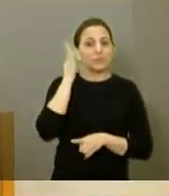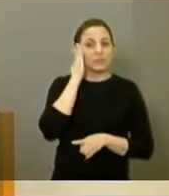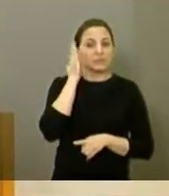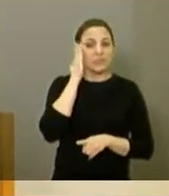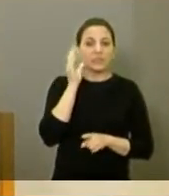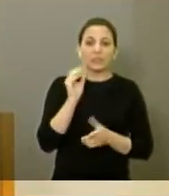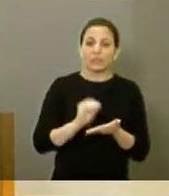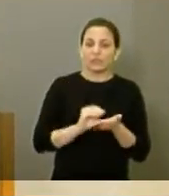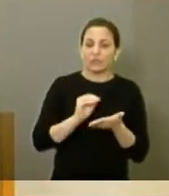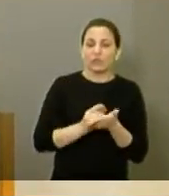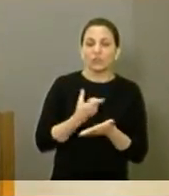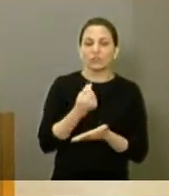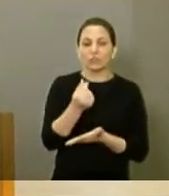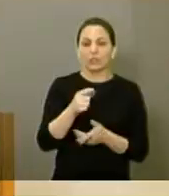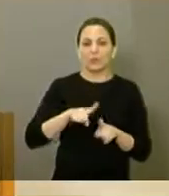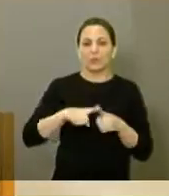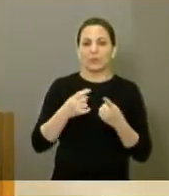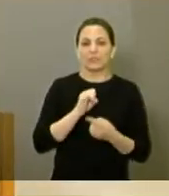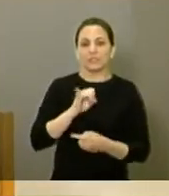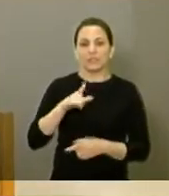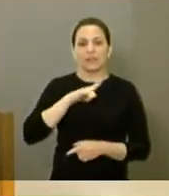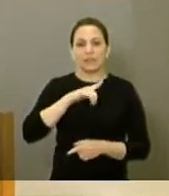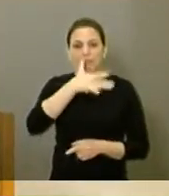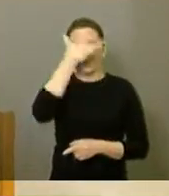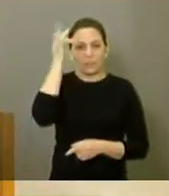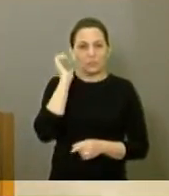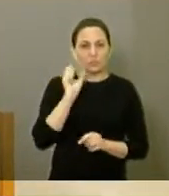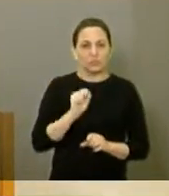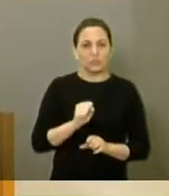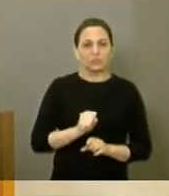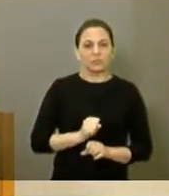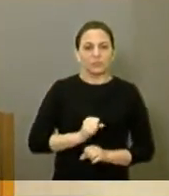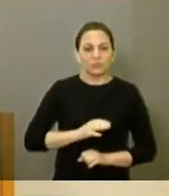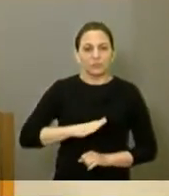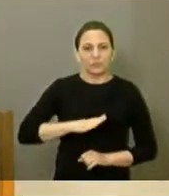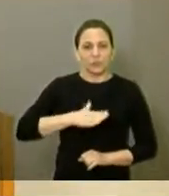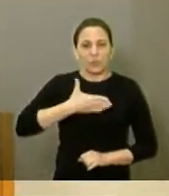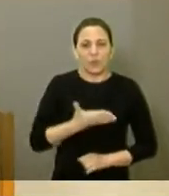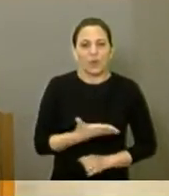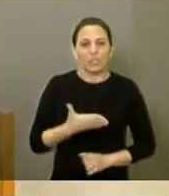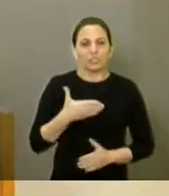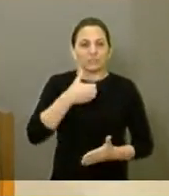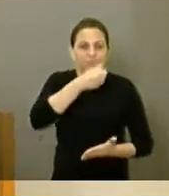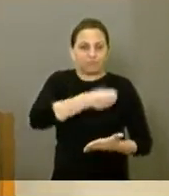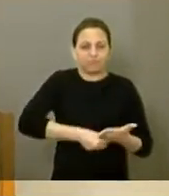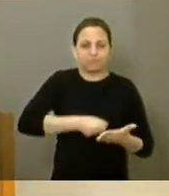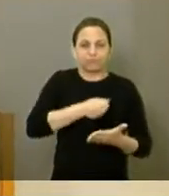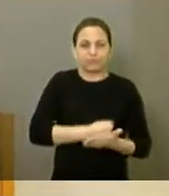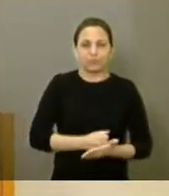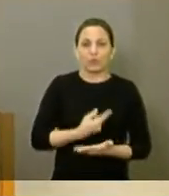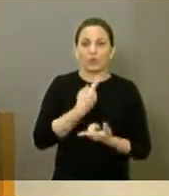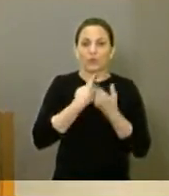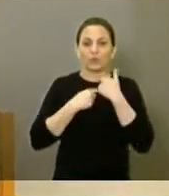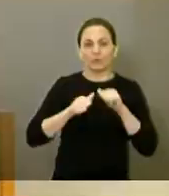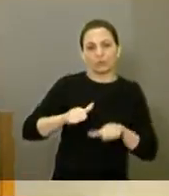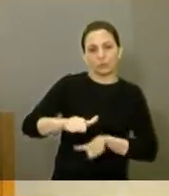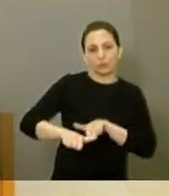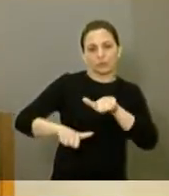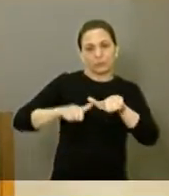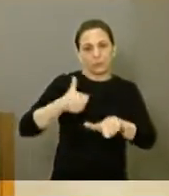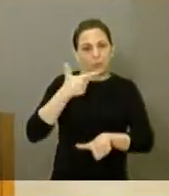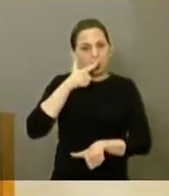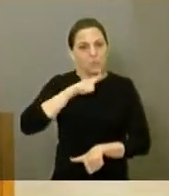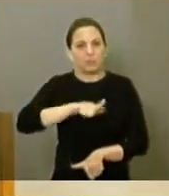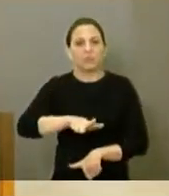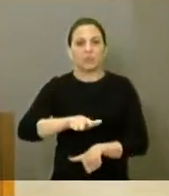faltar dinheiro mas se tiver pessoas com garra determinação e vontade de mudar dá pra mudar